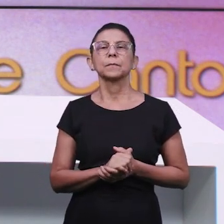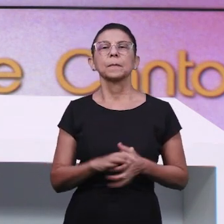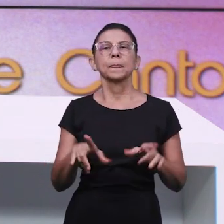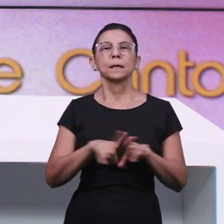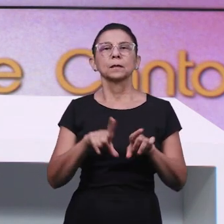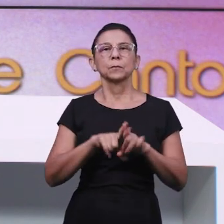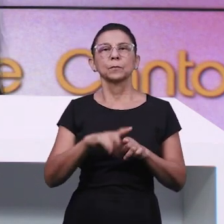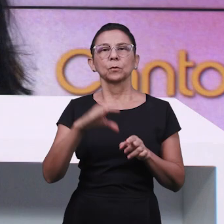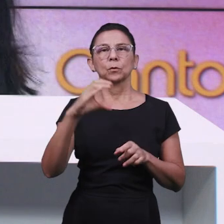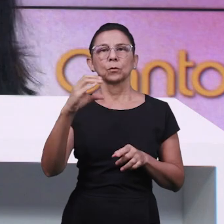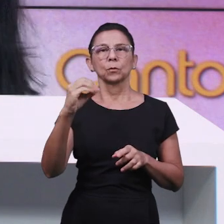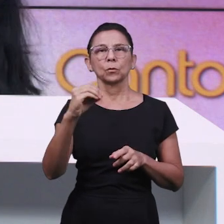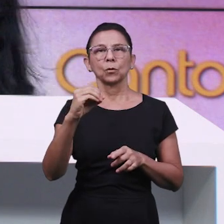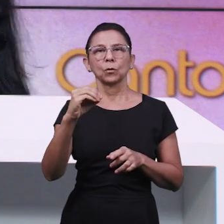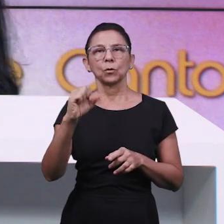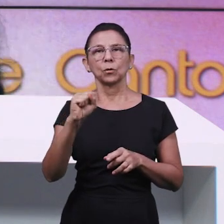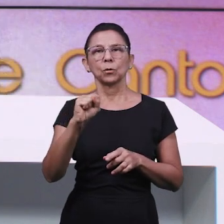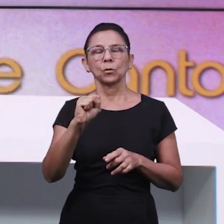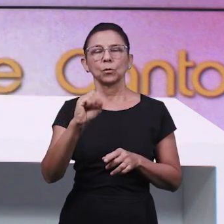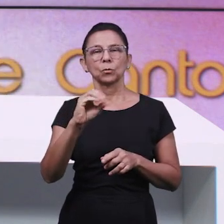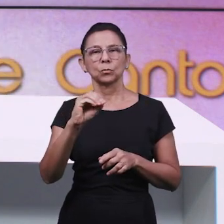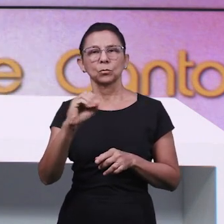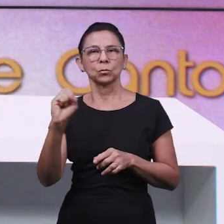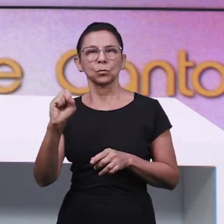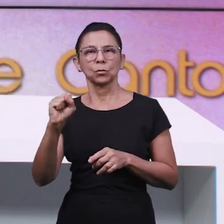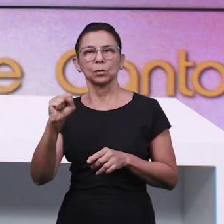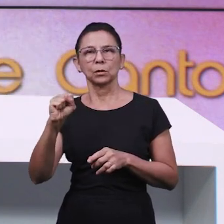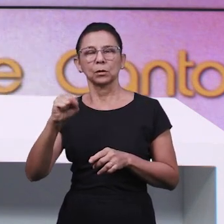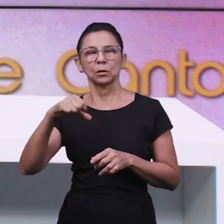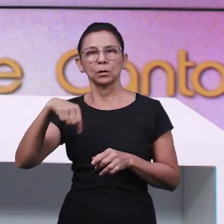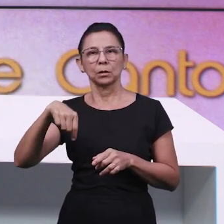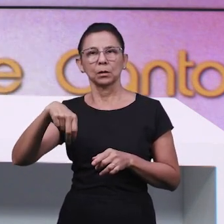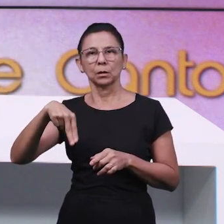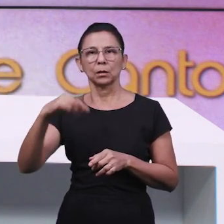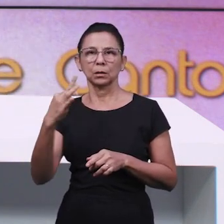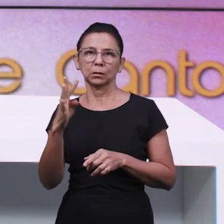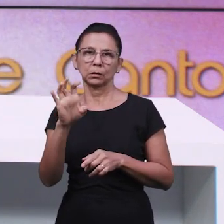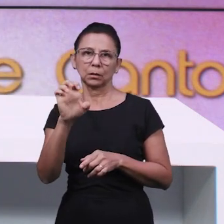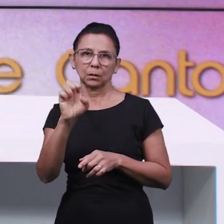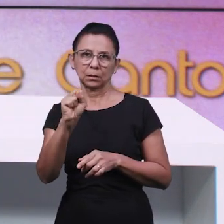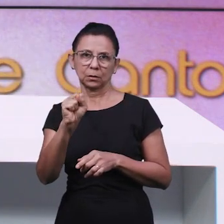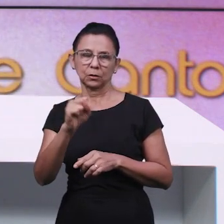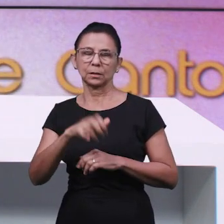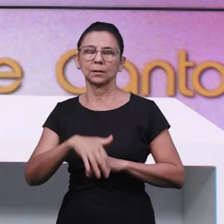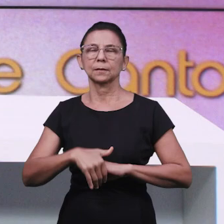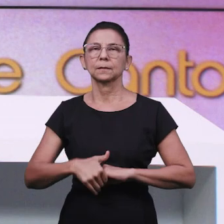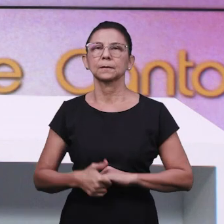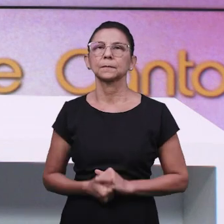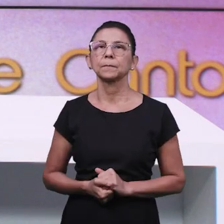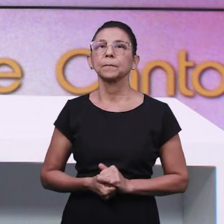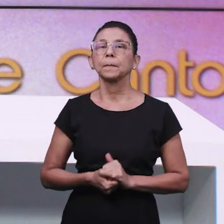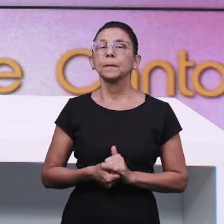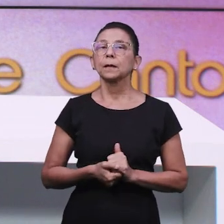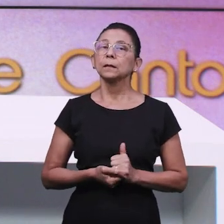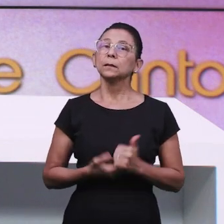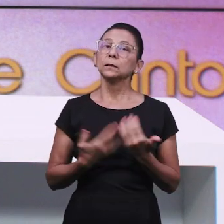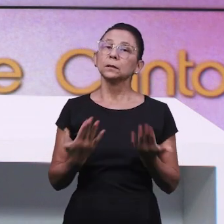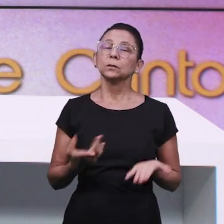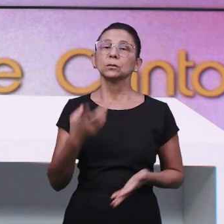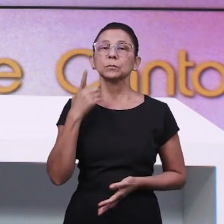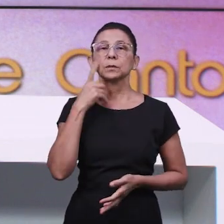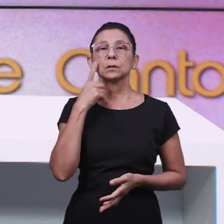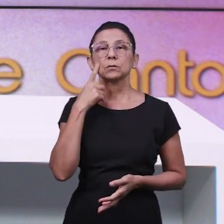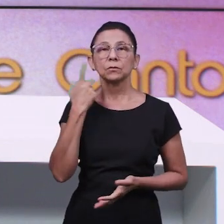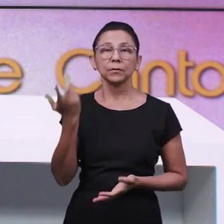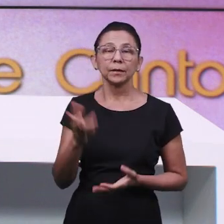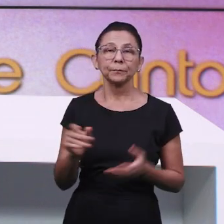no filtro, ele vai ser moldado conforme a posicionamento do trato vocal em